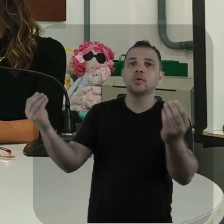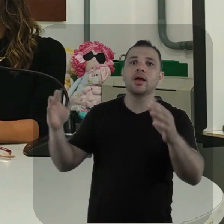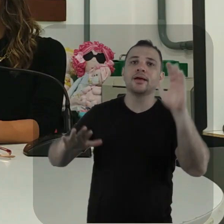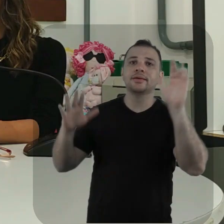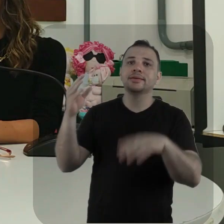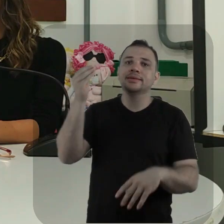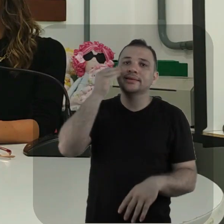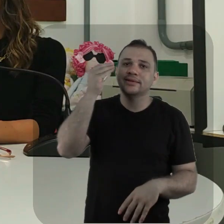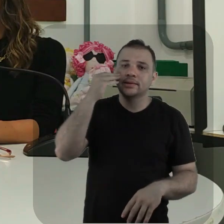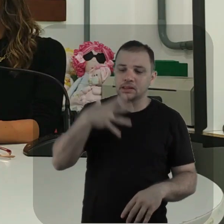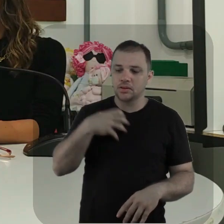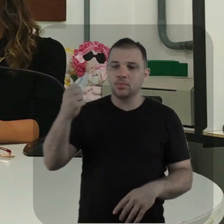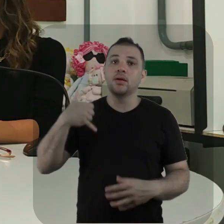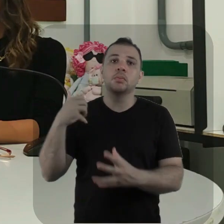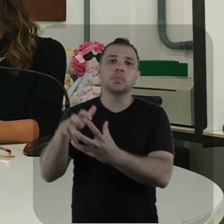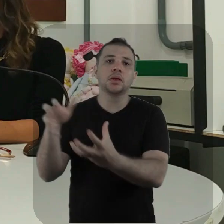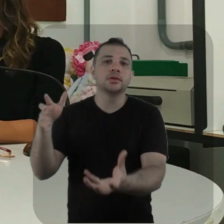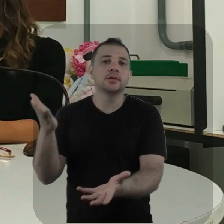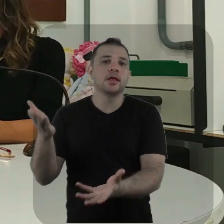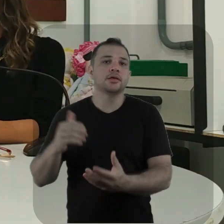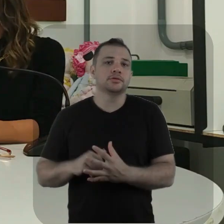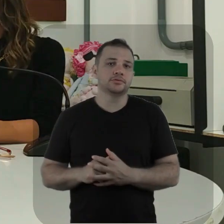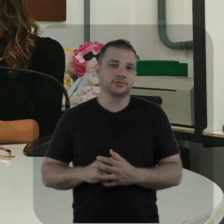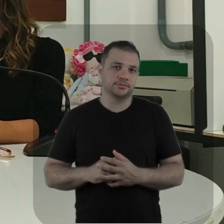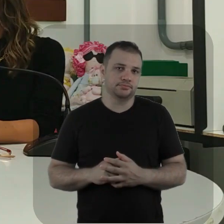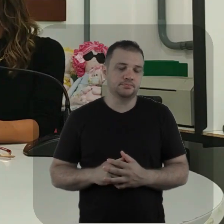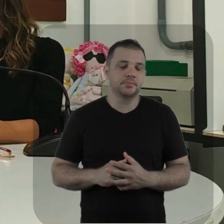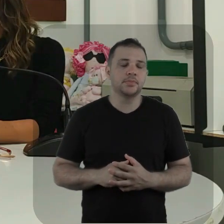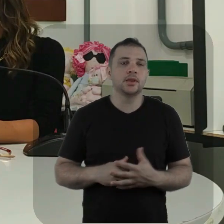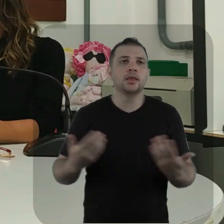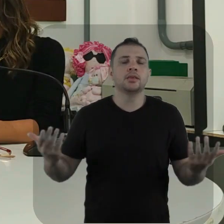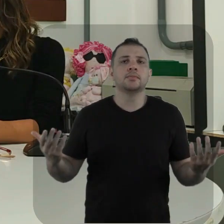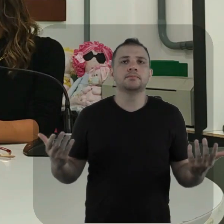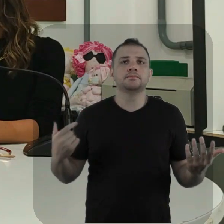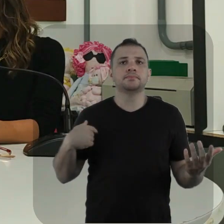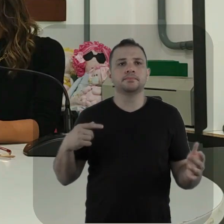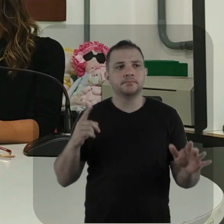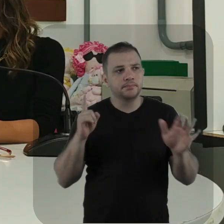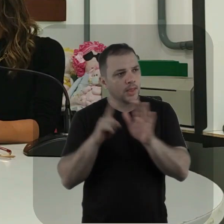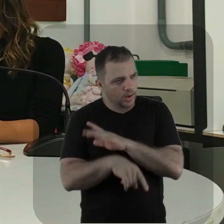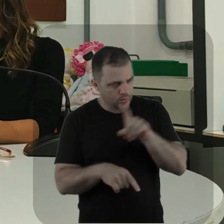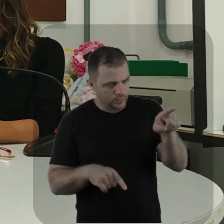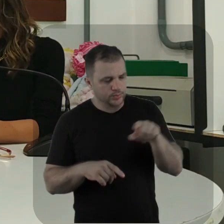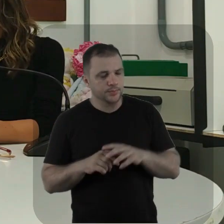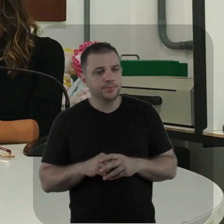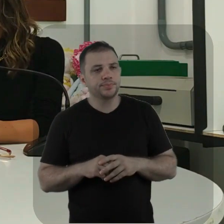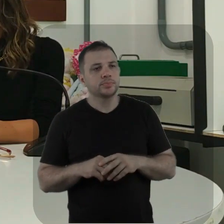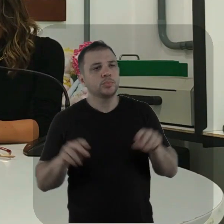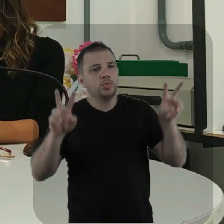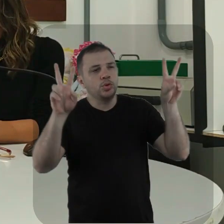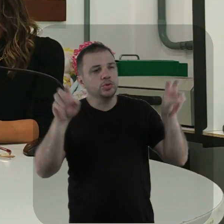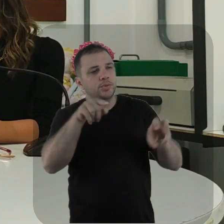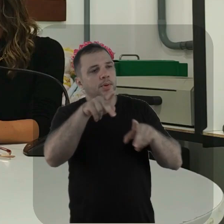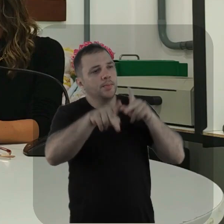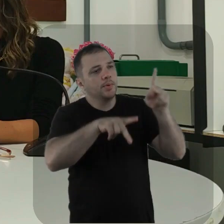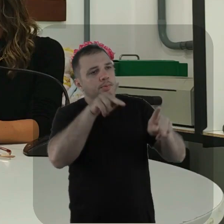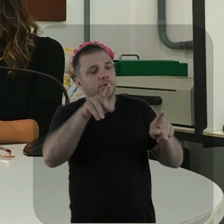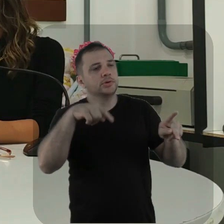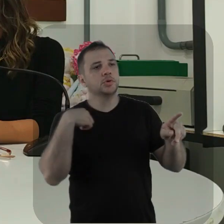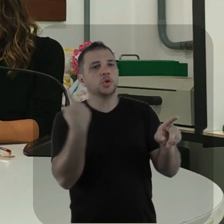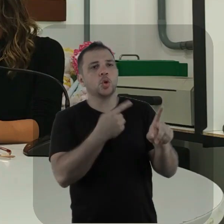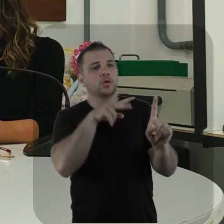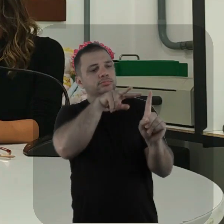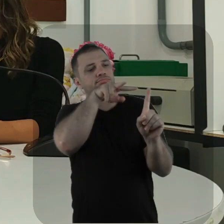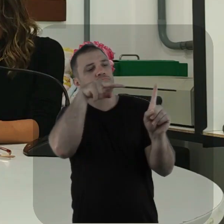espaços com tentativa de suicídio. Em relação a essa população, Camila, que olhar devemos